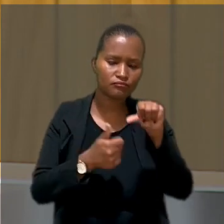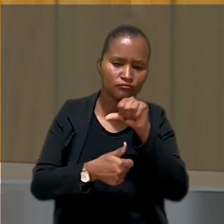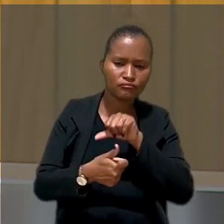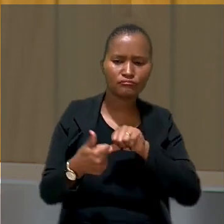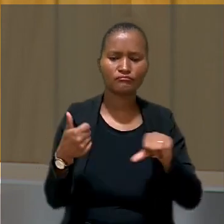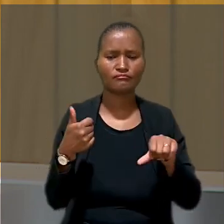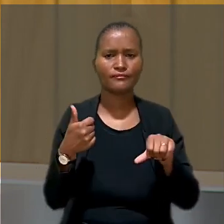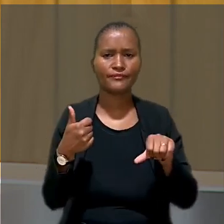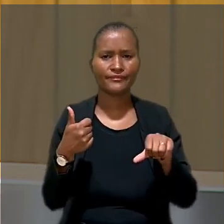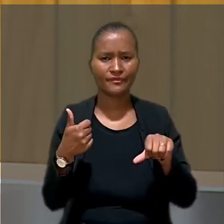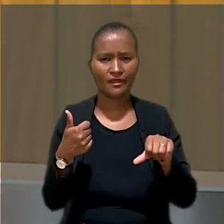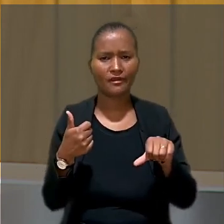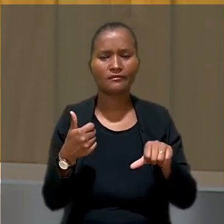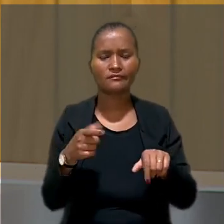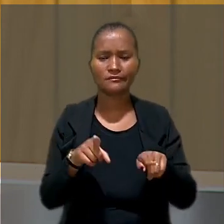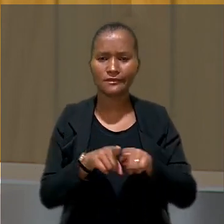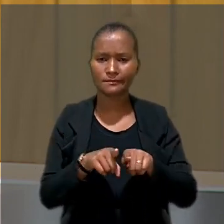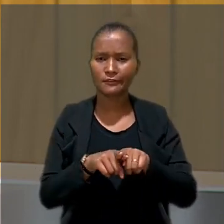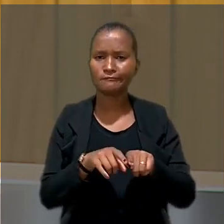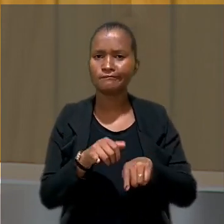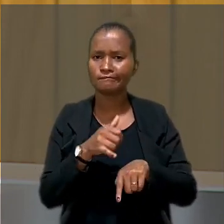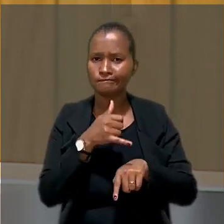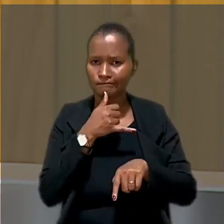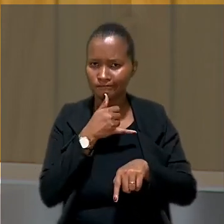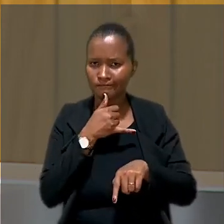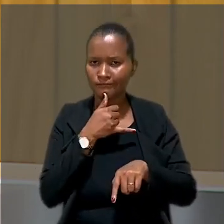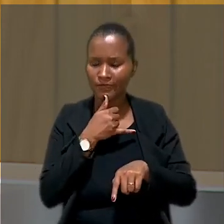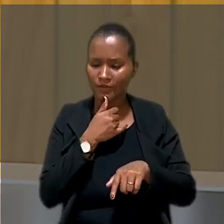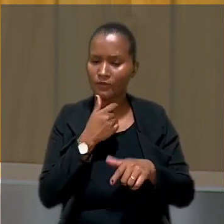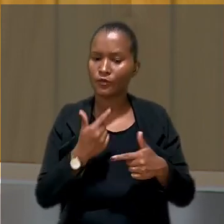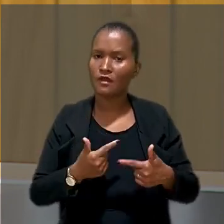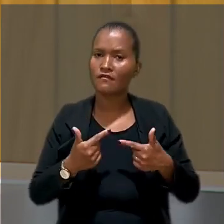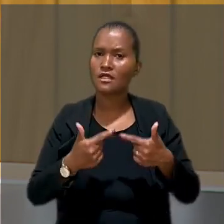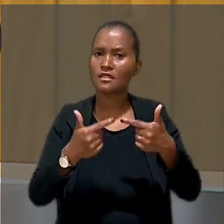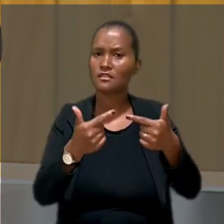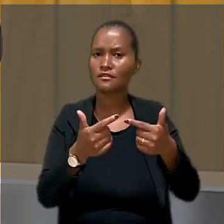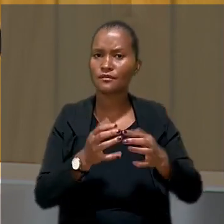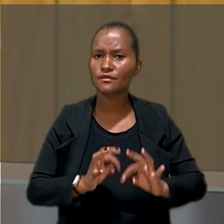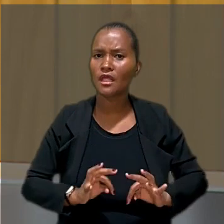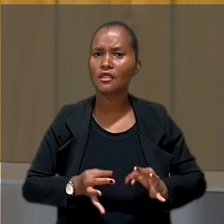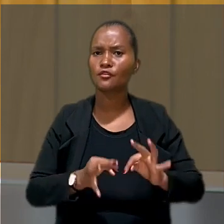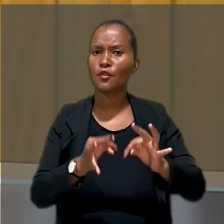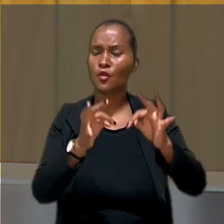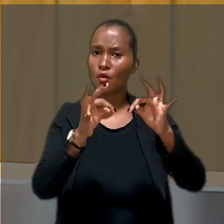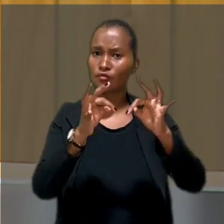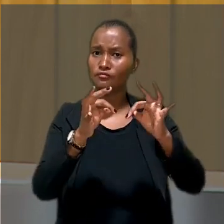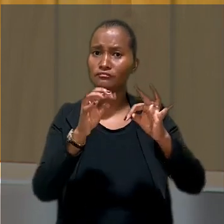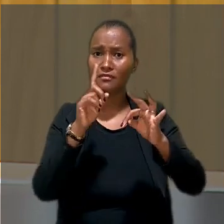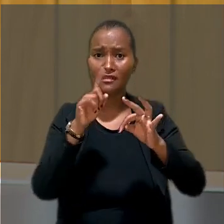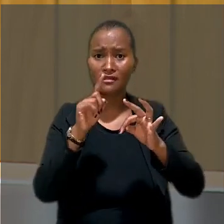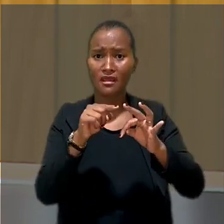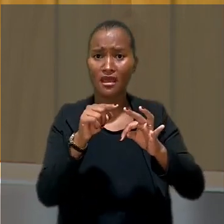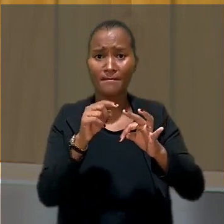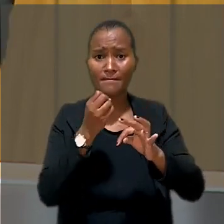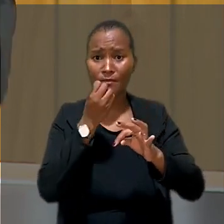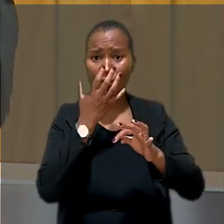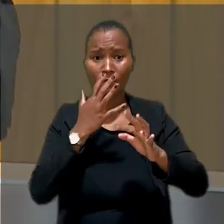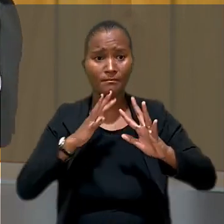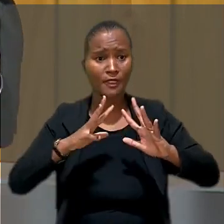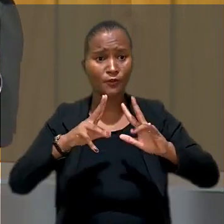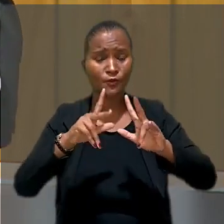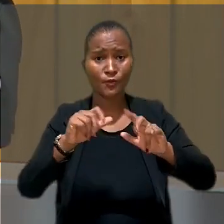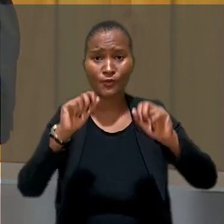muito contraditório e lamentável que o avanço tecnológico, que é um produto de toda